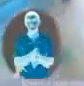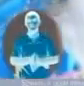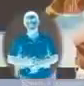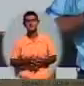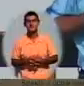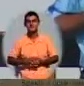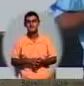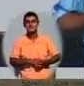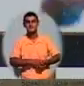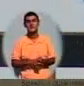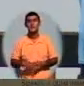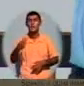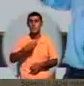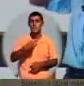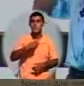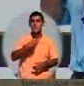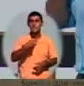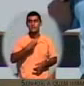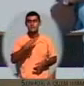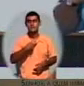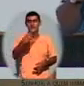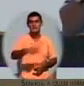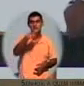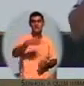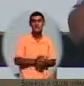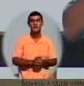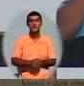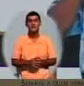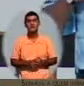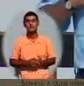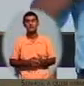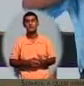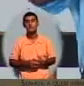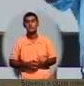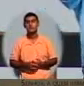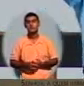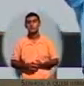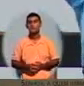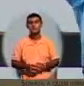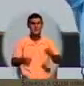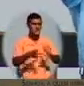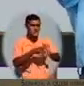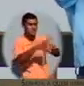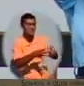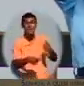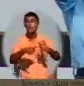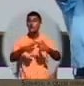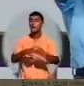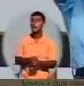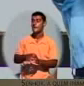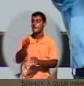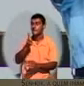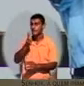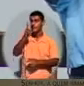Não pode falar? Enfiar um canudo na garganta dele? Não pode falar, não. Muito bem. Põe uma túnica mais alta, igual a alta eu quero